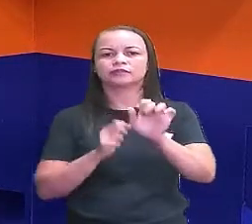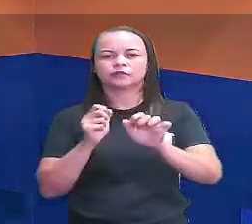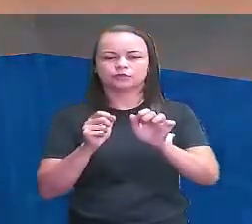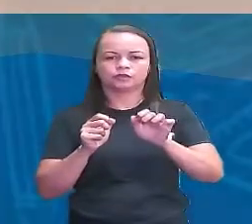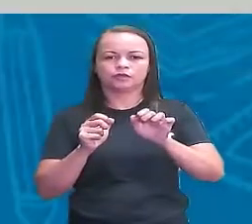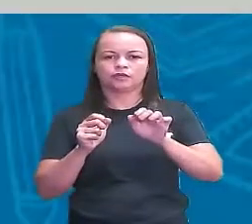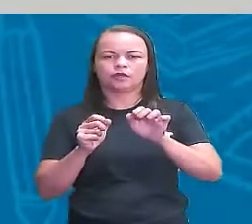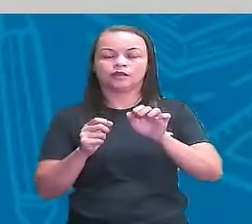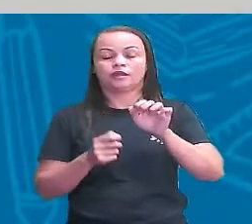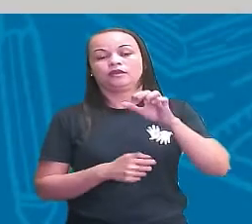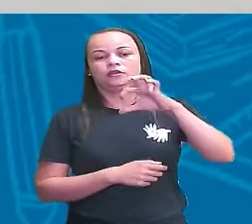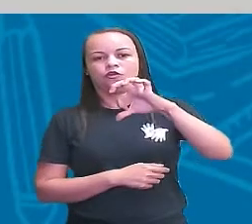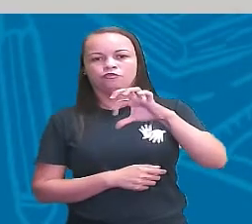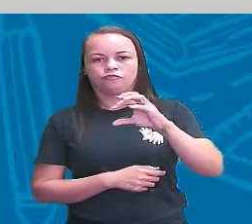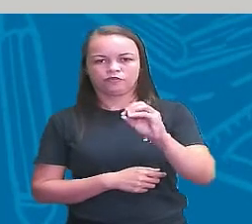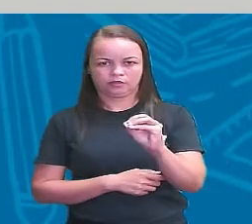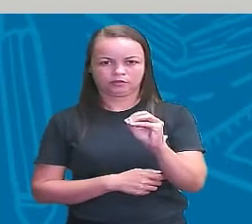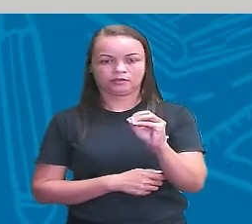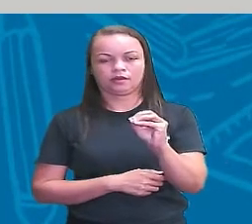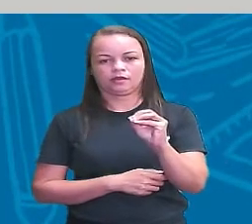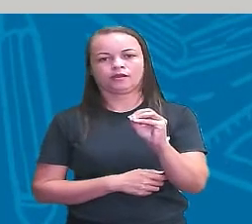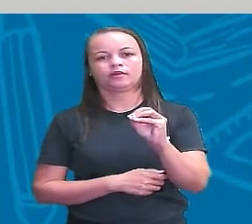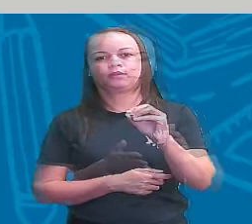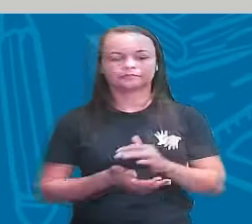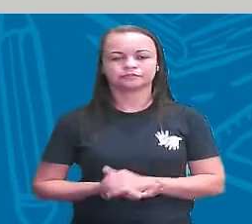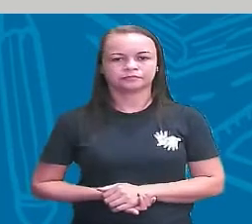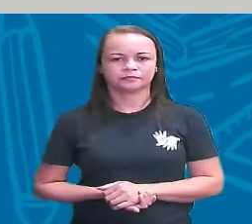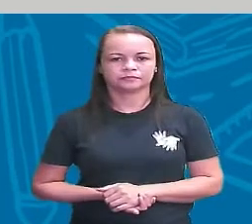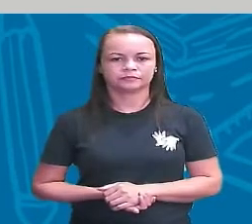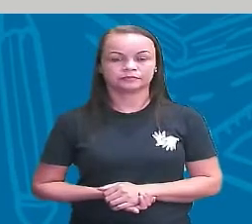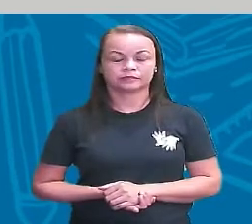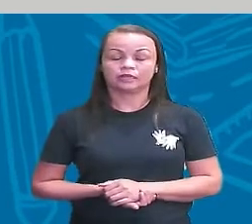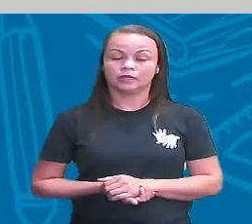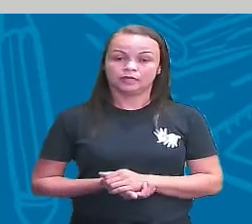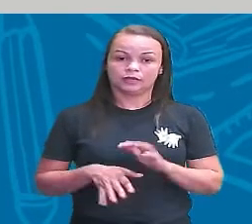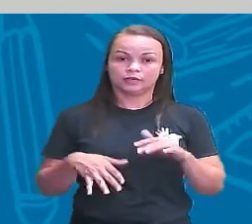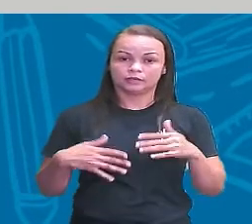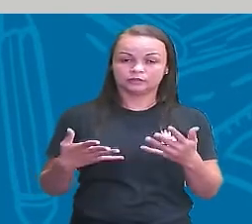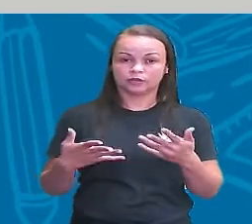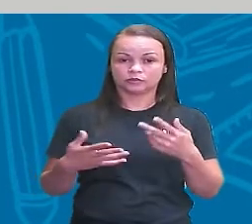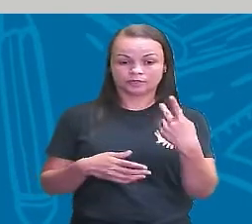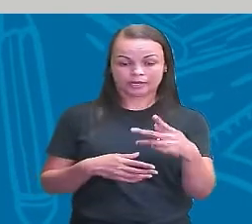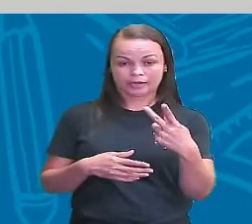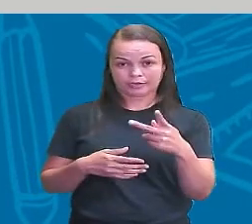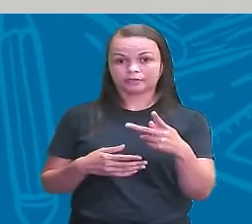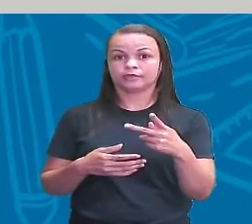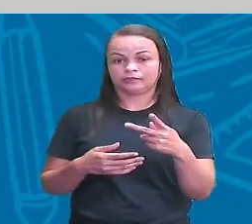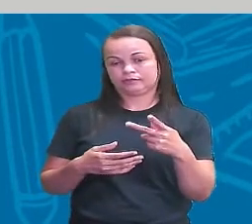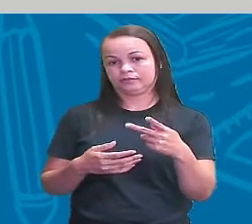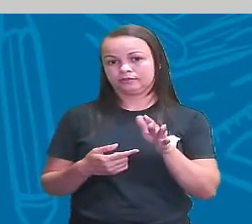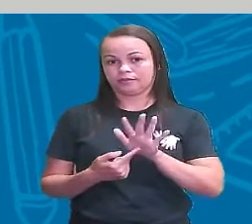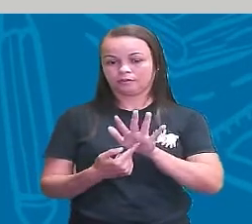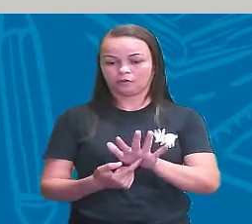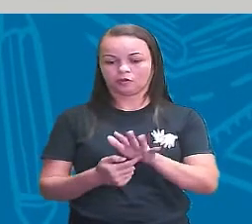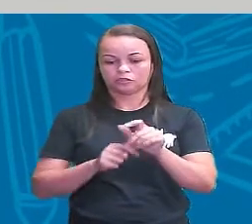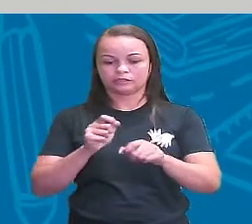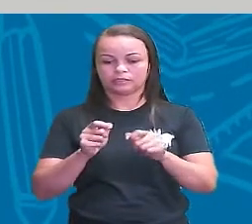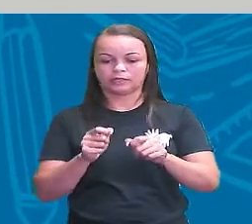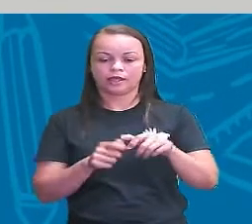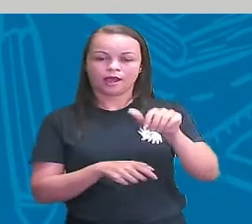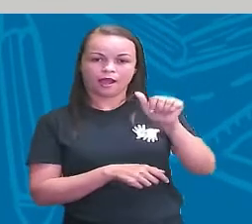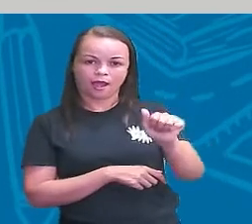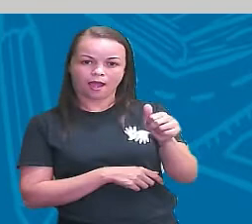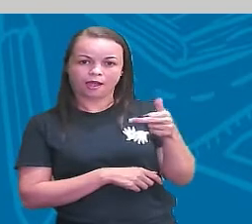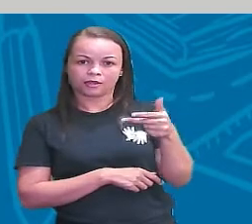de 90 graus, ok? Então, veja só, nessa minha fórmula eu tenho o seguinte, A é igual a